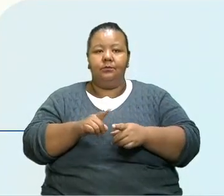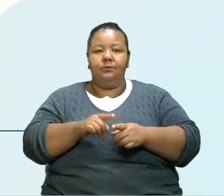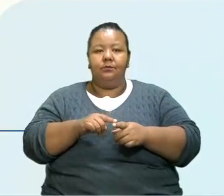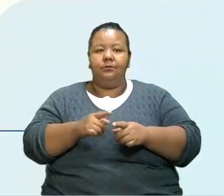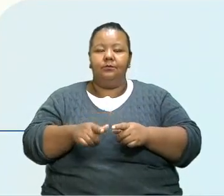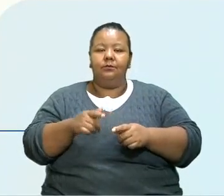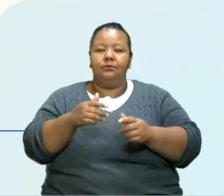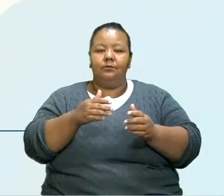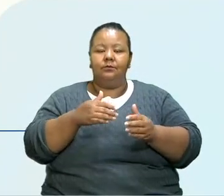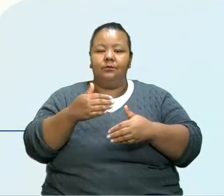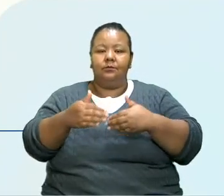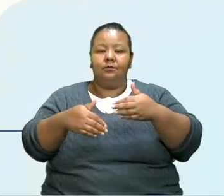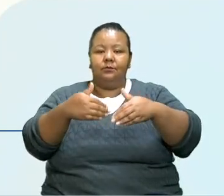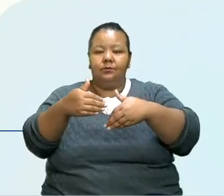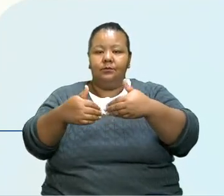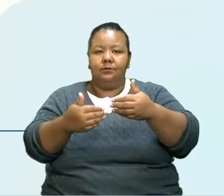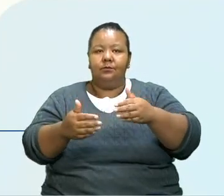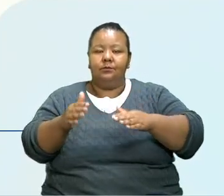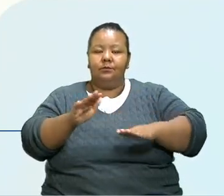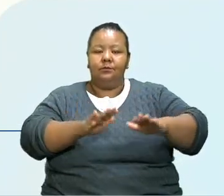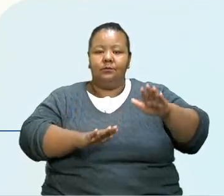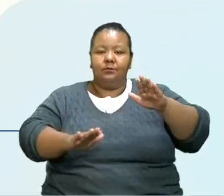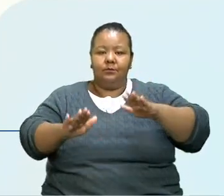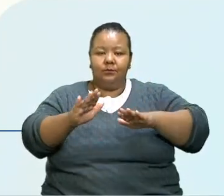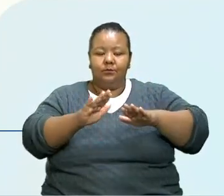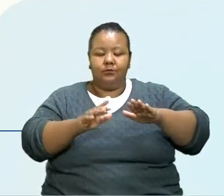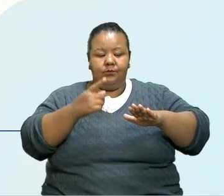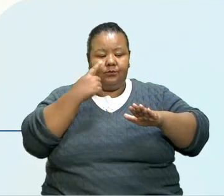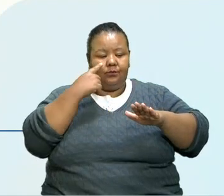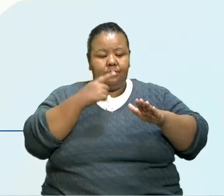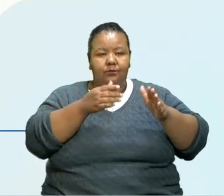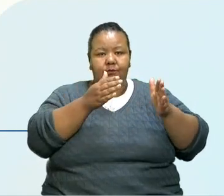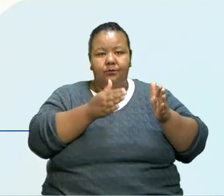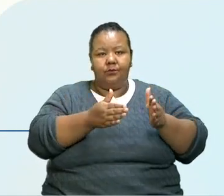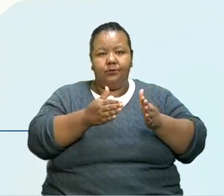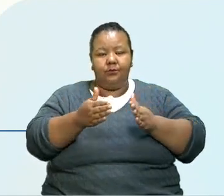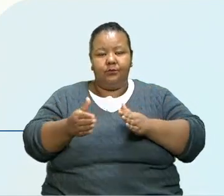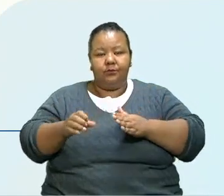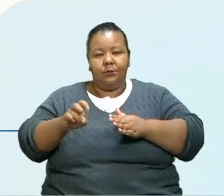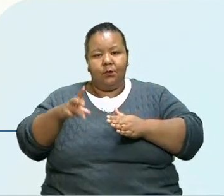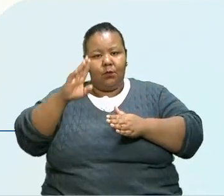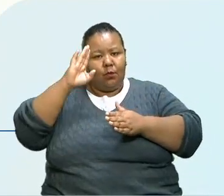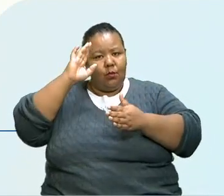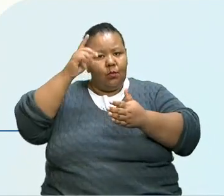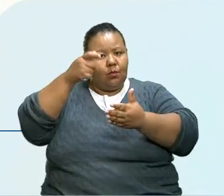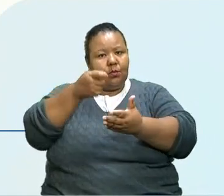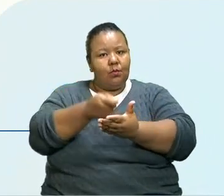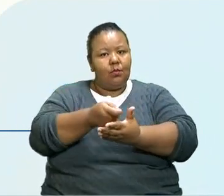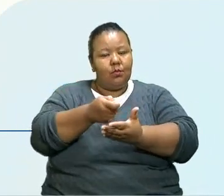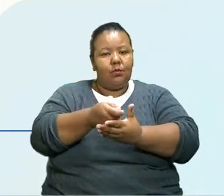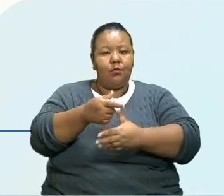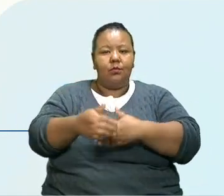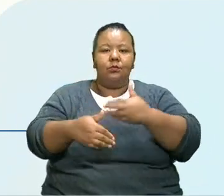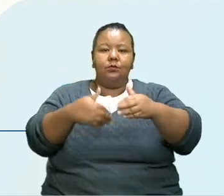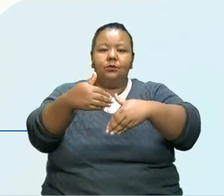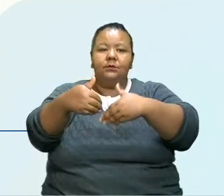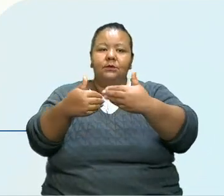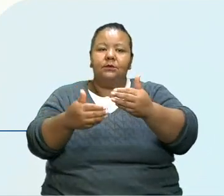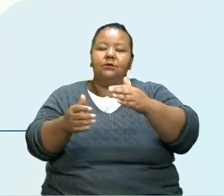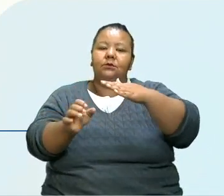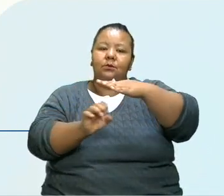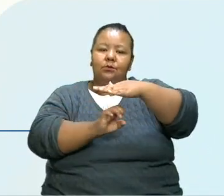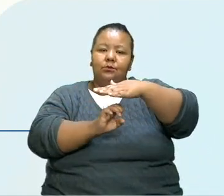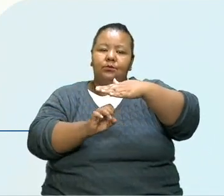de organização que eu vou trabalhar as etapas ou as decisões do processo da organização. Então, eu tenho